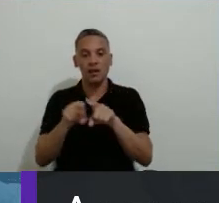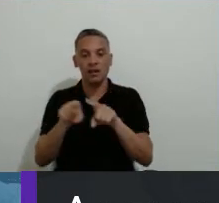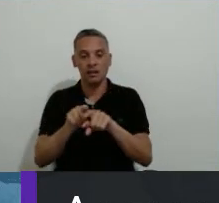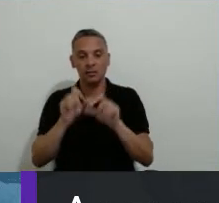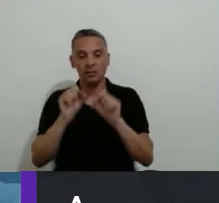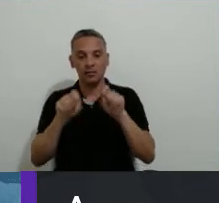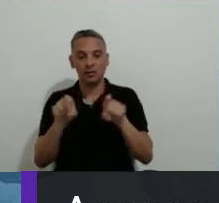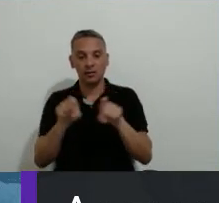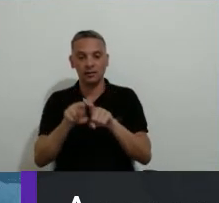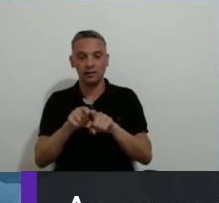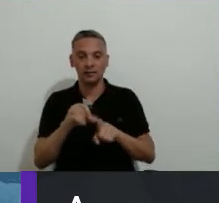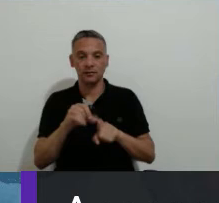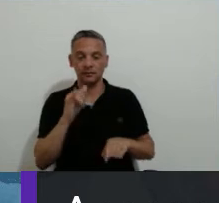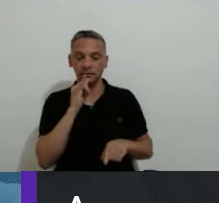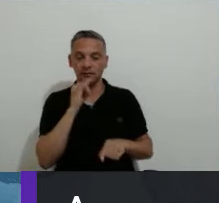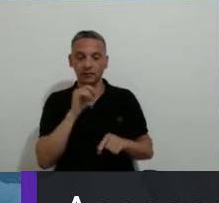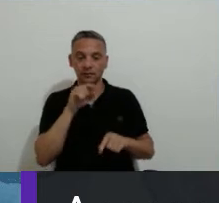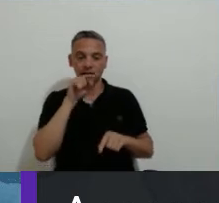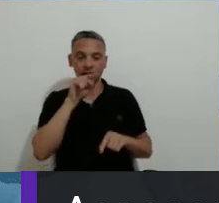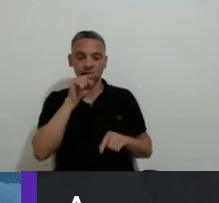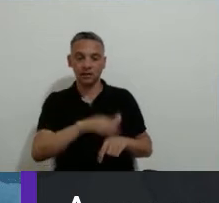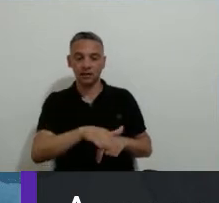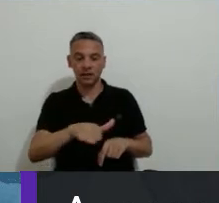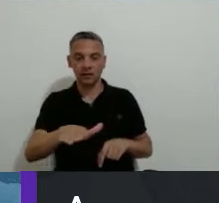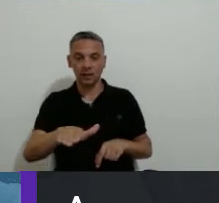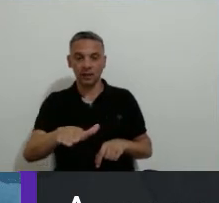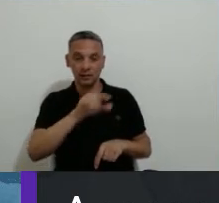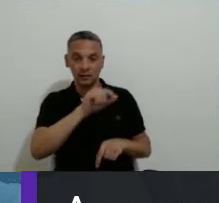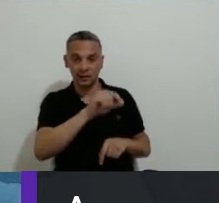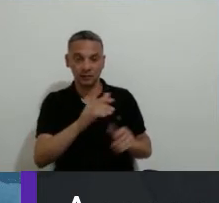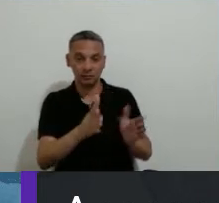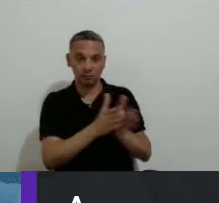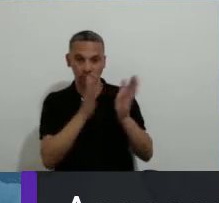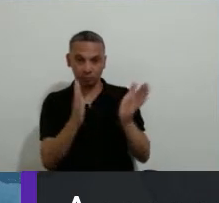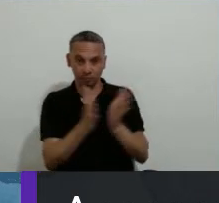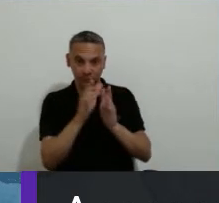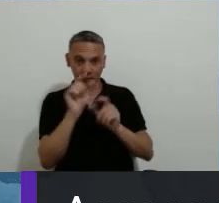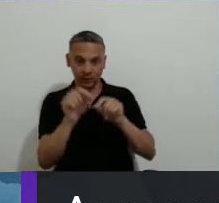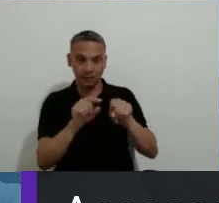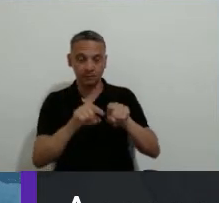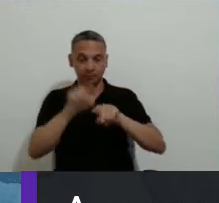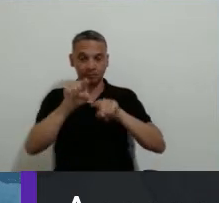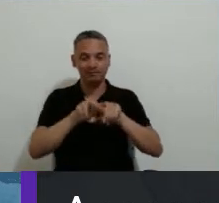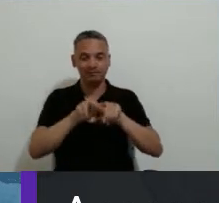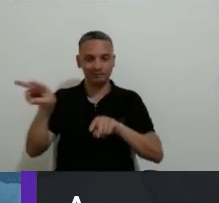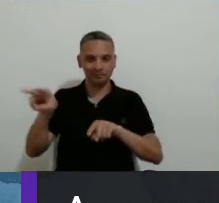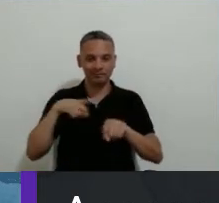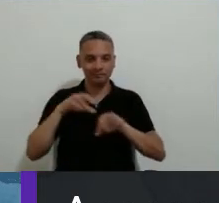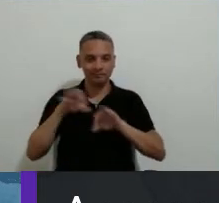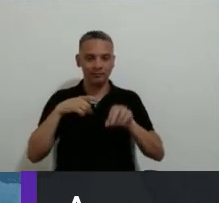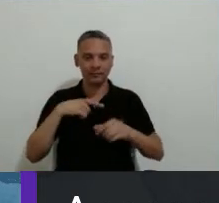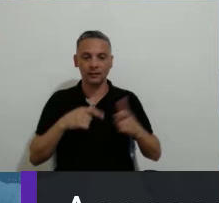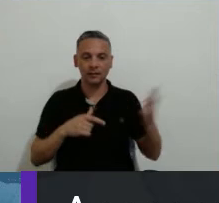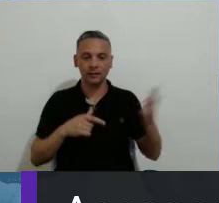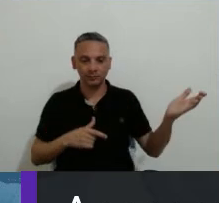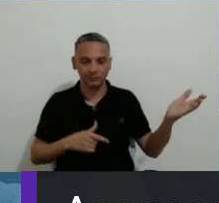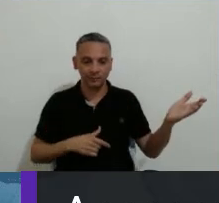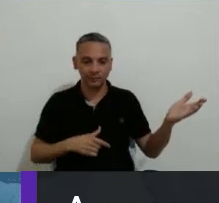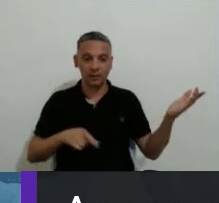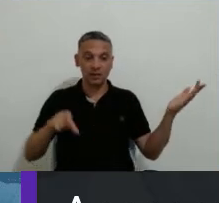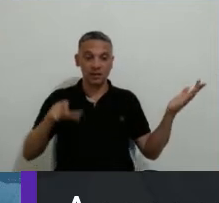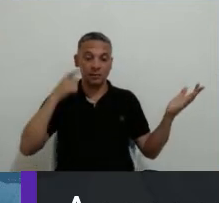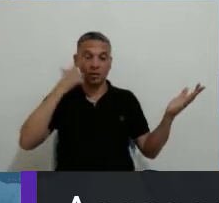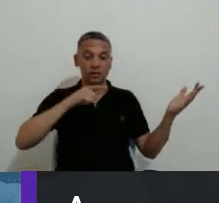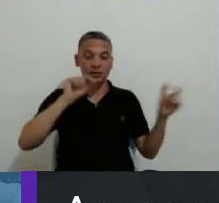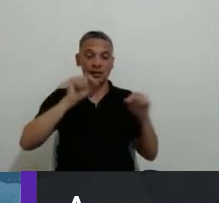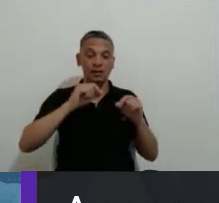estávamos, crianças em situação domiciliar de pobreza. E um pouquinho mais abaixo a gente consegue visualizar também a série